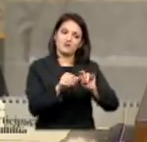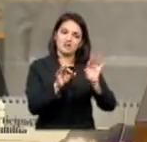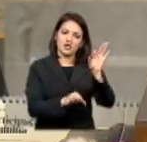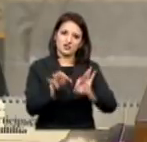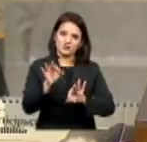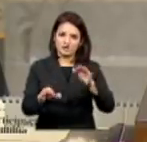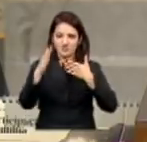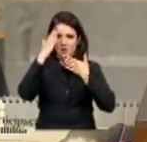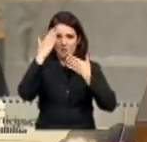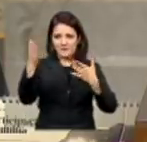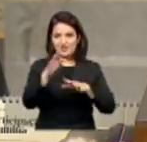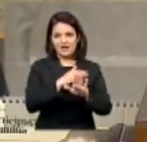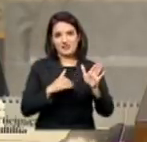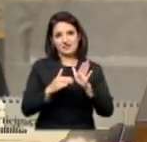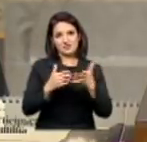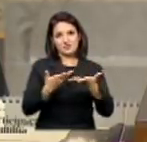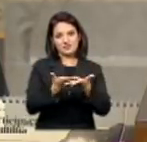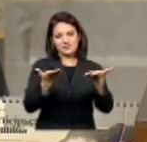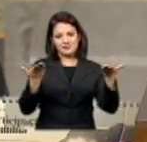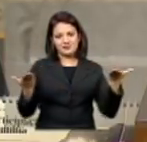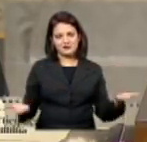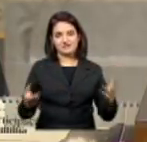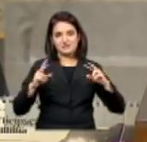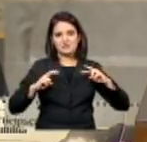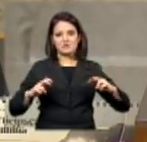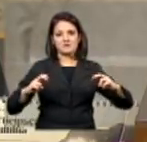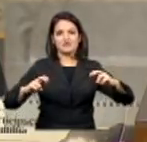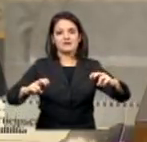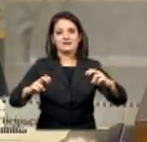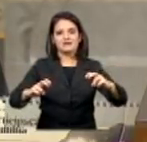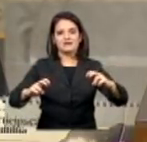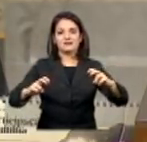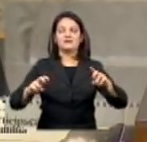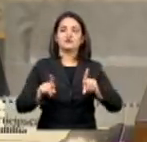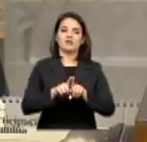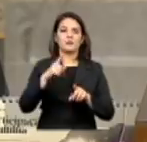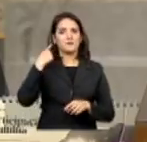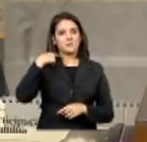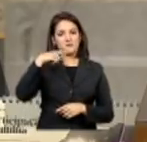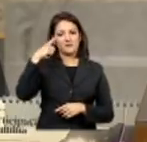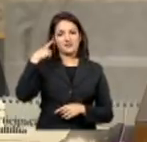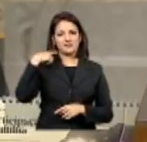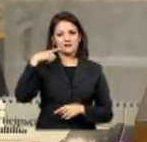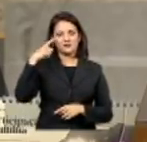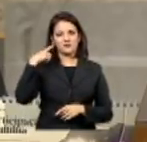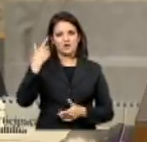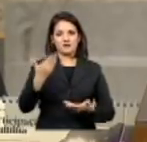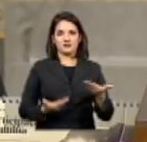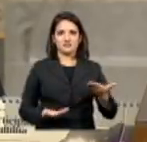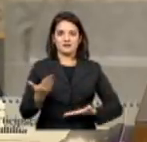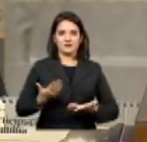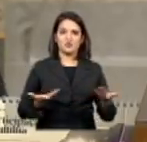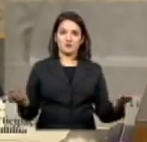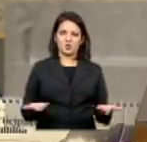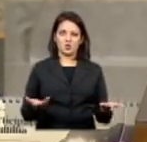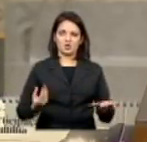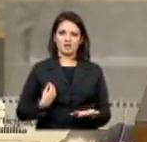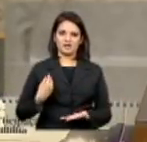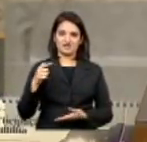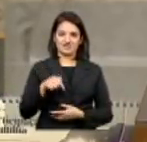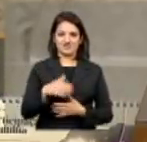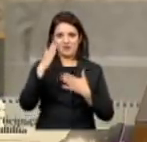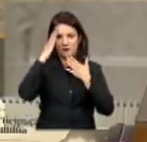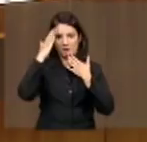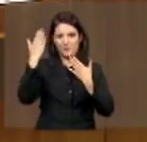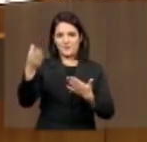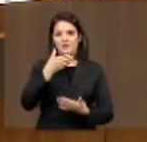todos os limites ministros novos advogados servidores que que hoje estão obrigado senhor